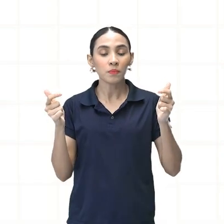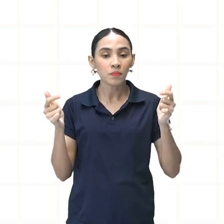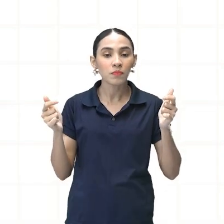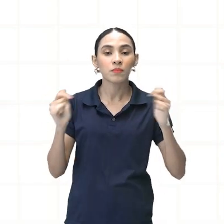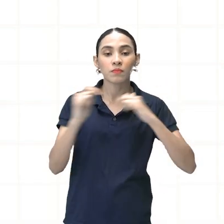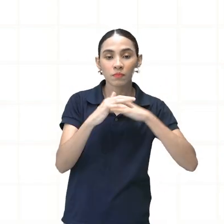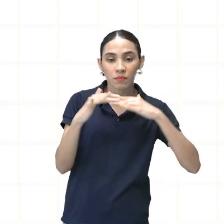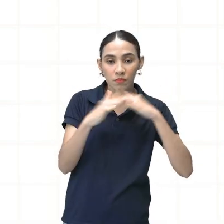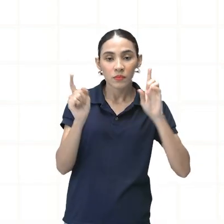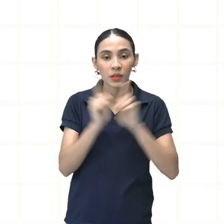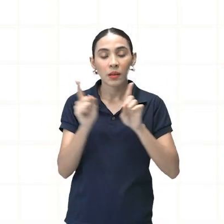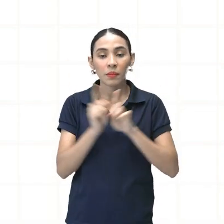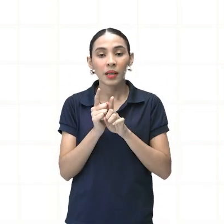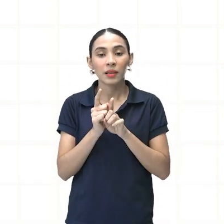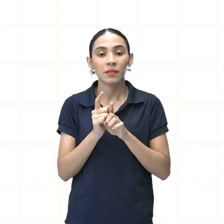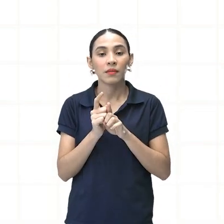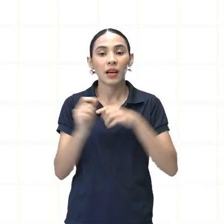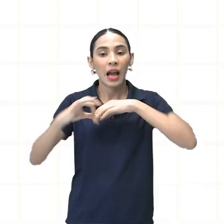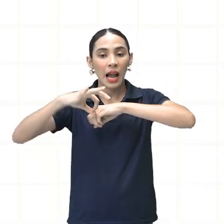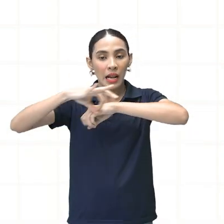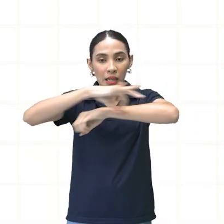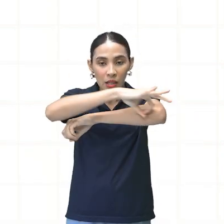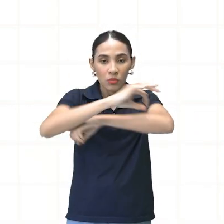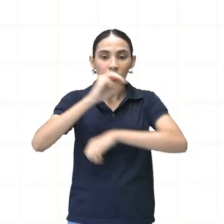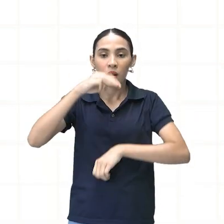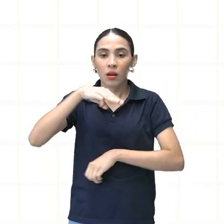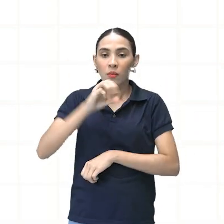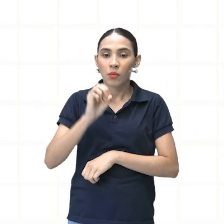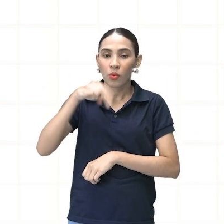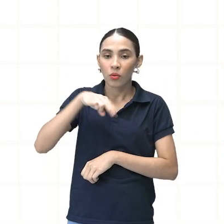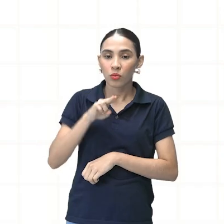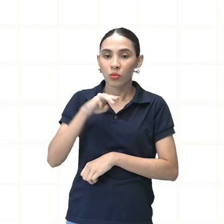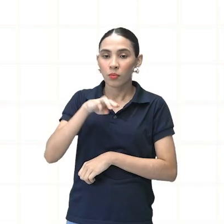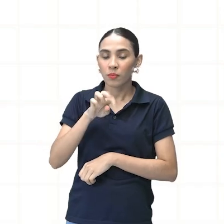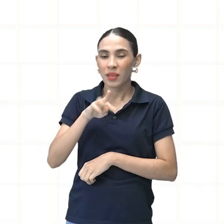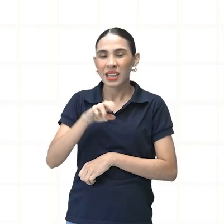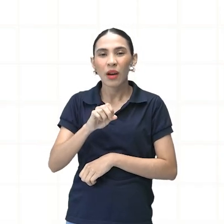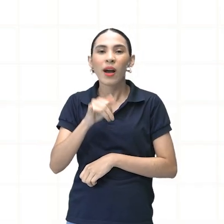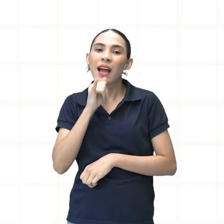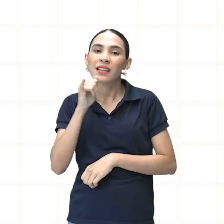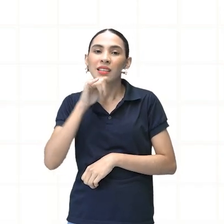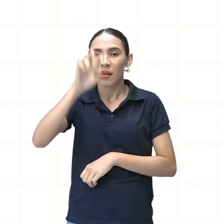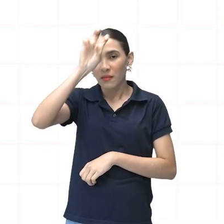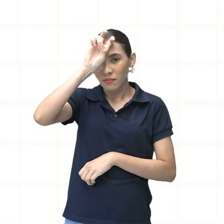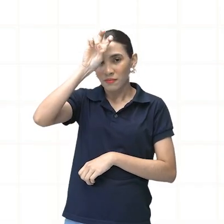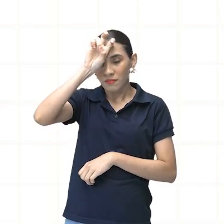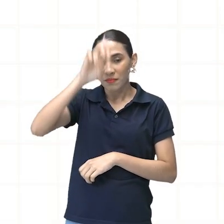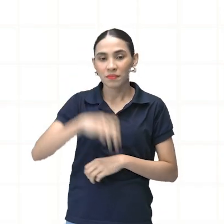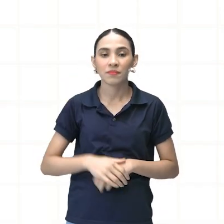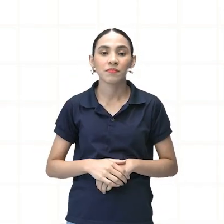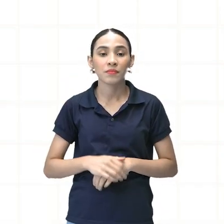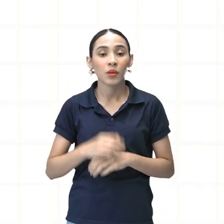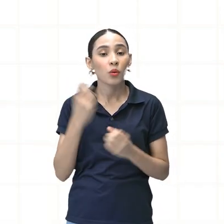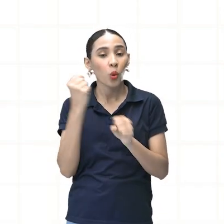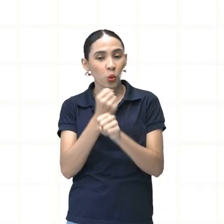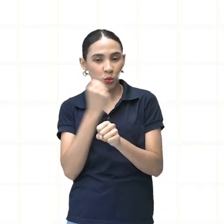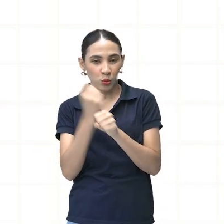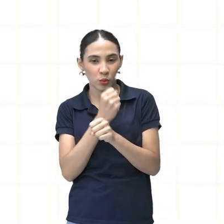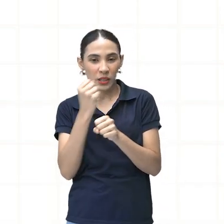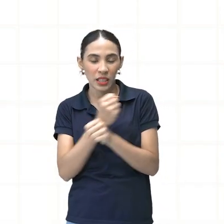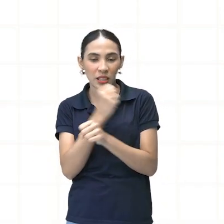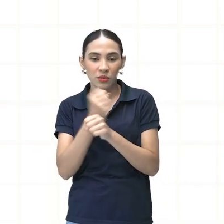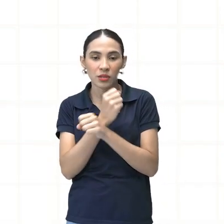né? E também arquitetura monumental. Olha só a civilização egípcia, né? Lá no norte da África. Construíram ali